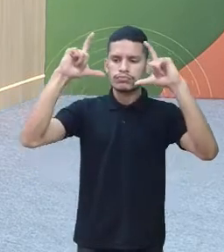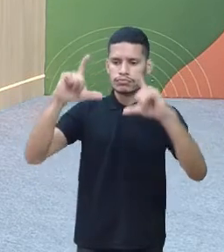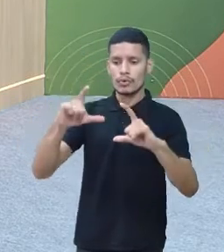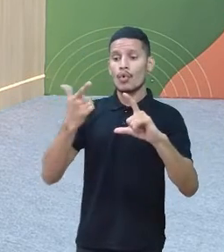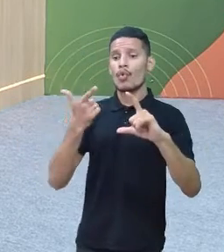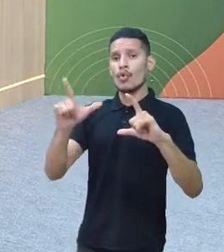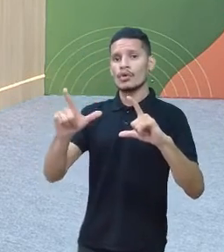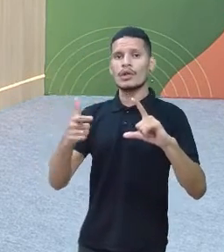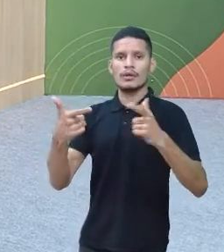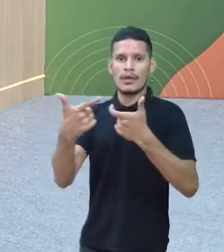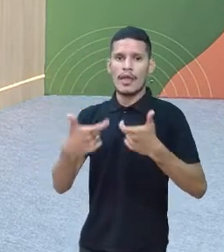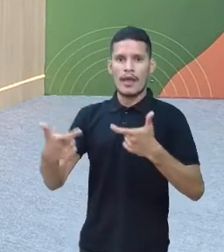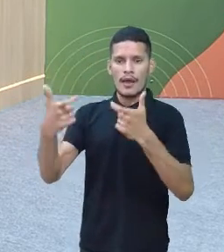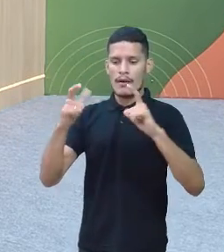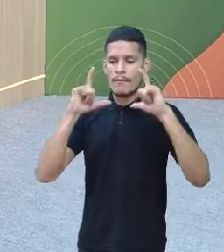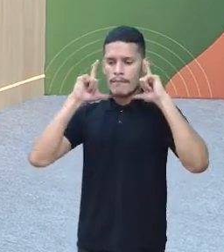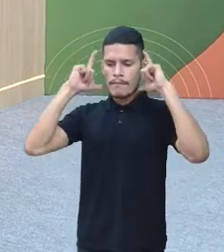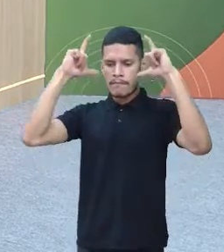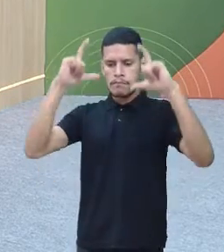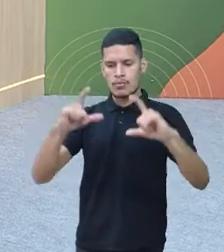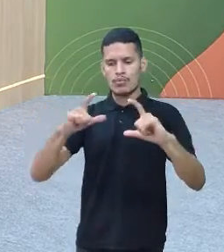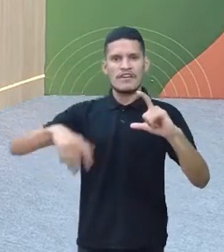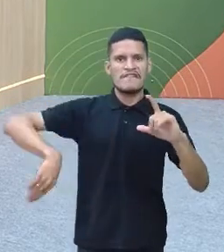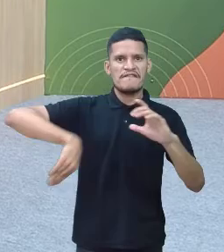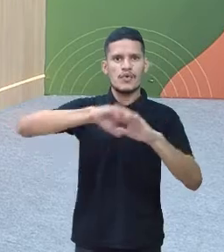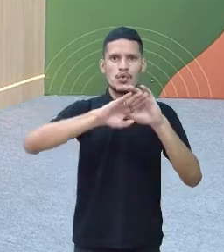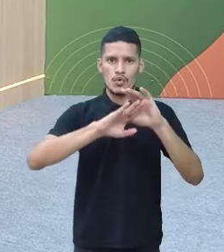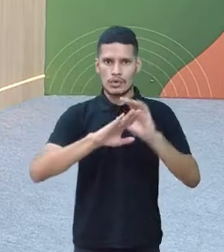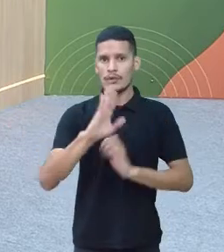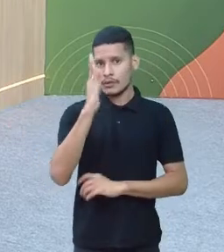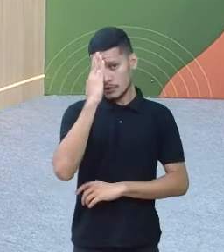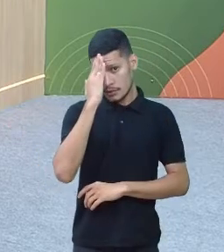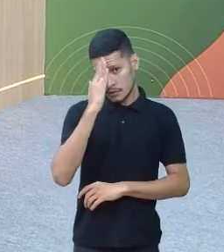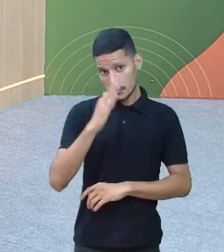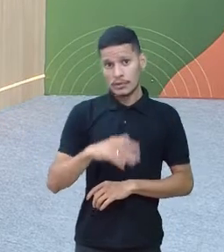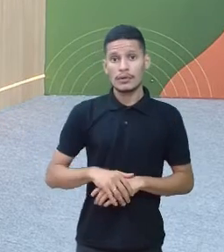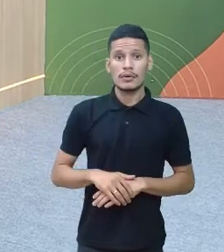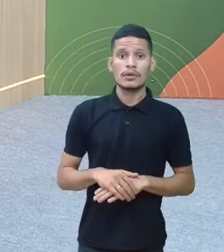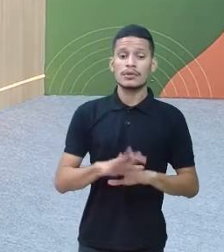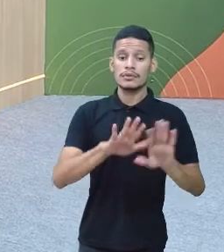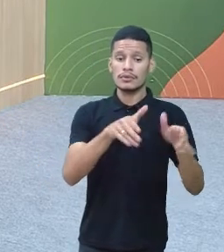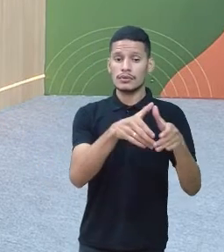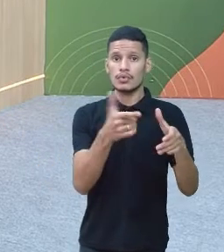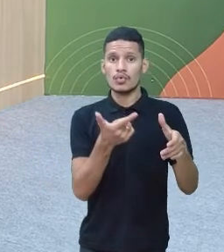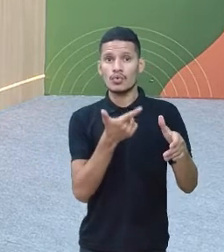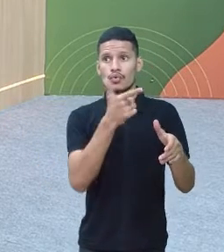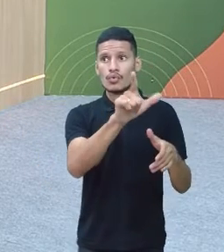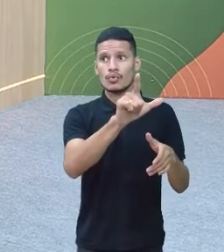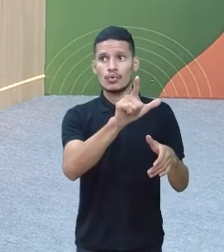do adversário, né? Da sua equipe, não da sua equipe, mas da